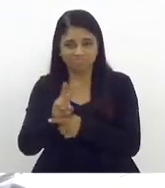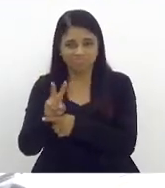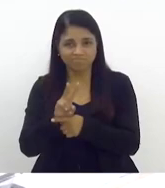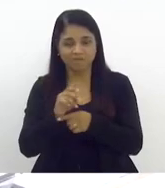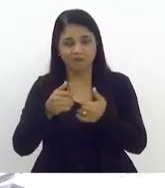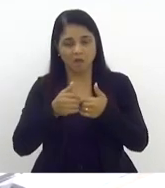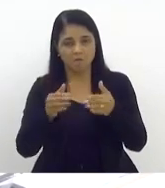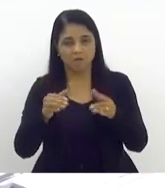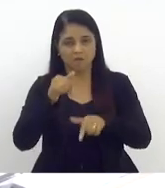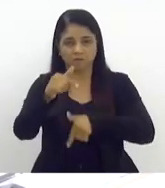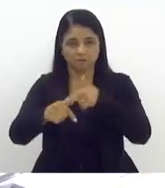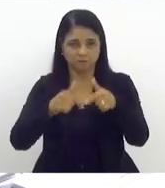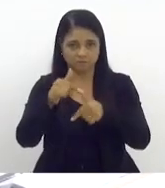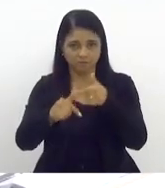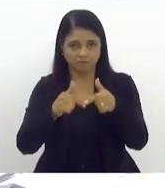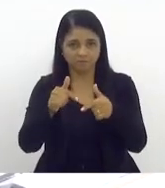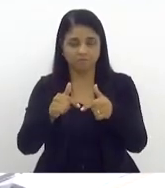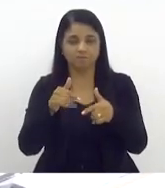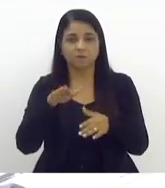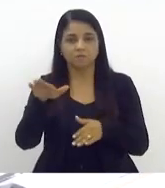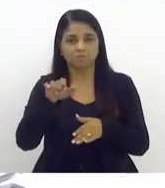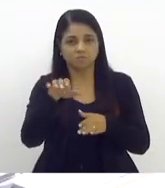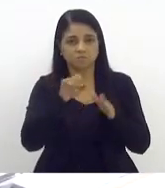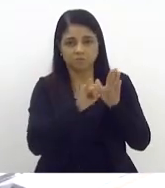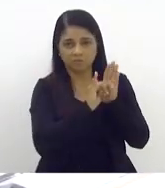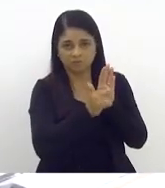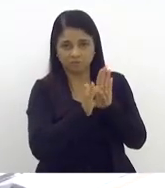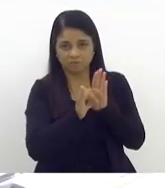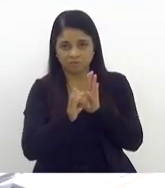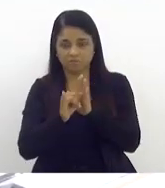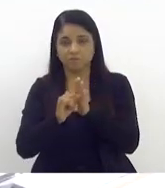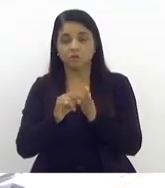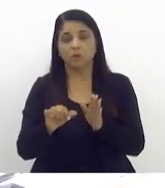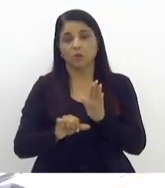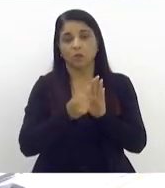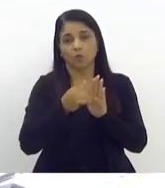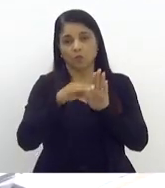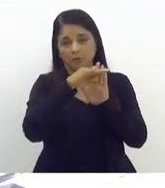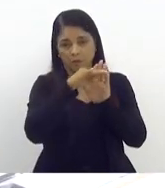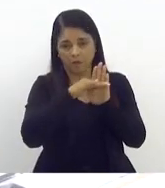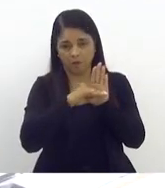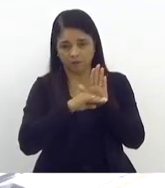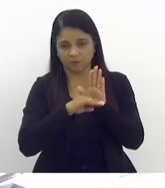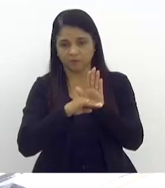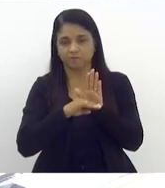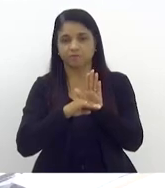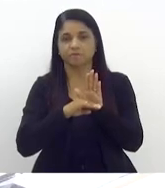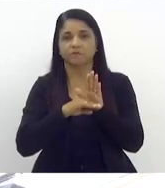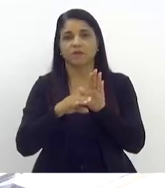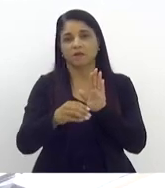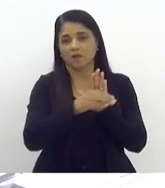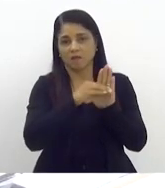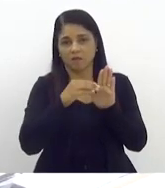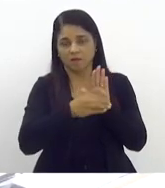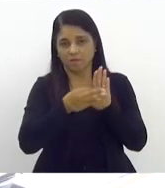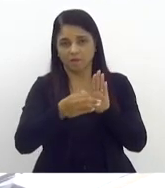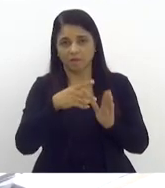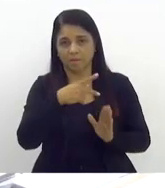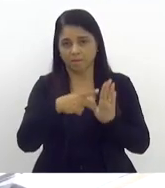Declaro abertos os trabalhos. Conforme edital de convocação, passo ao item 1 da pauta. Emendas de plenário ao